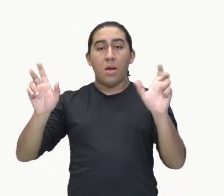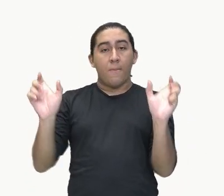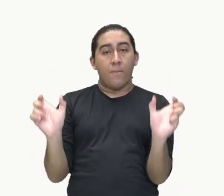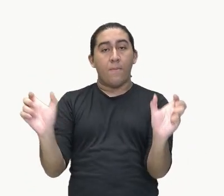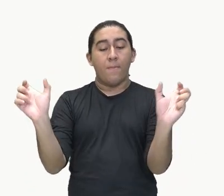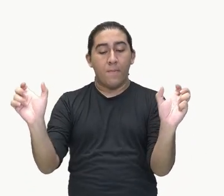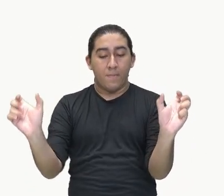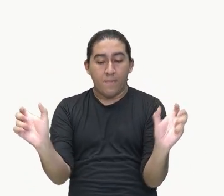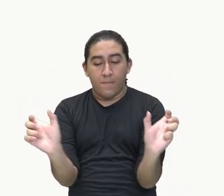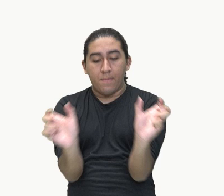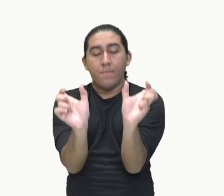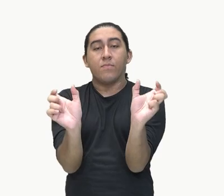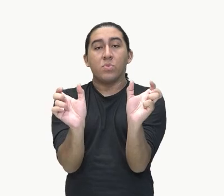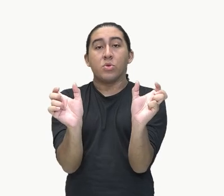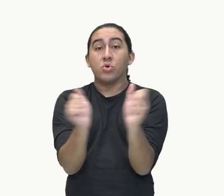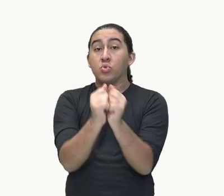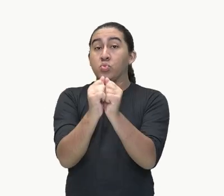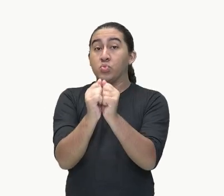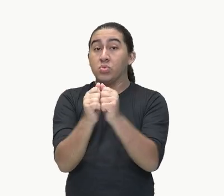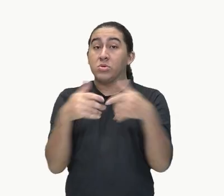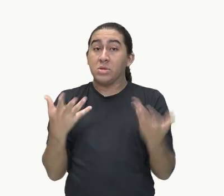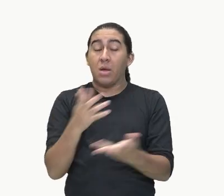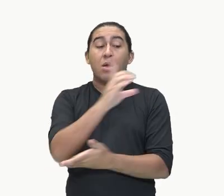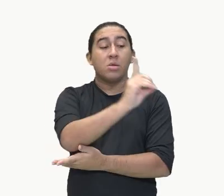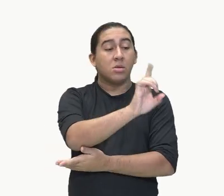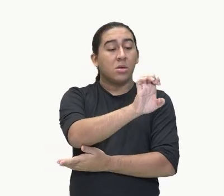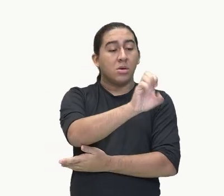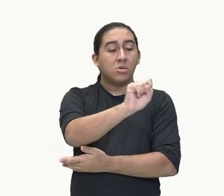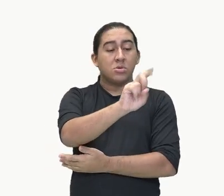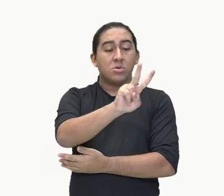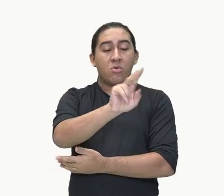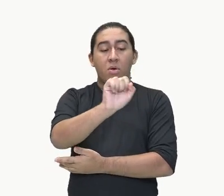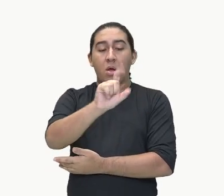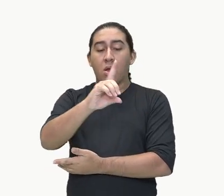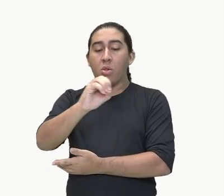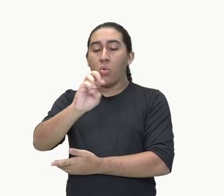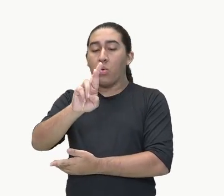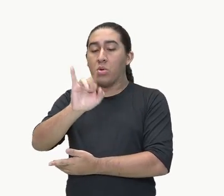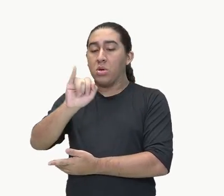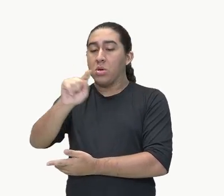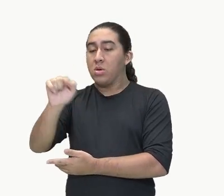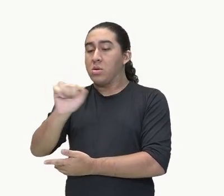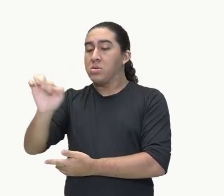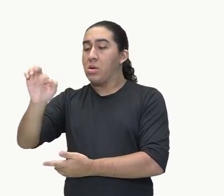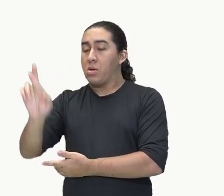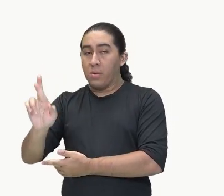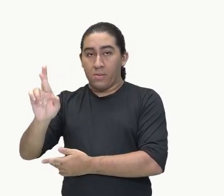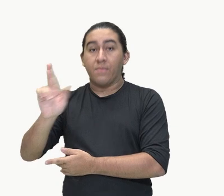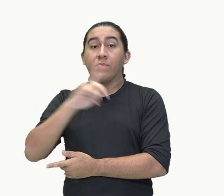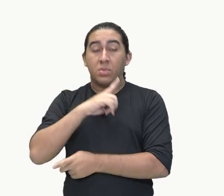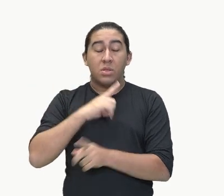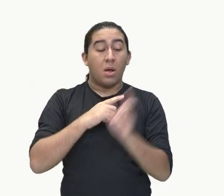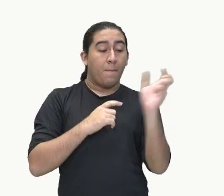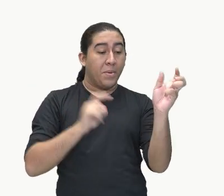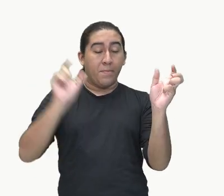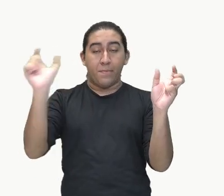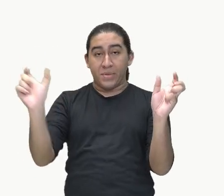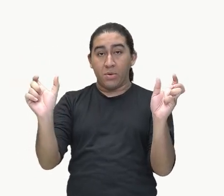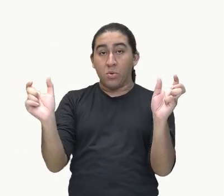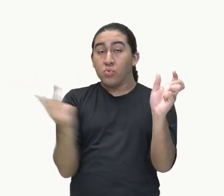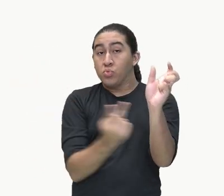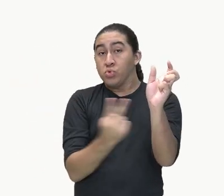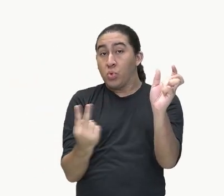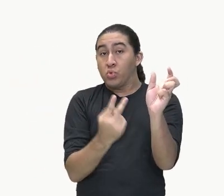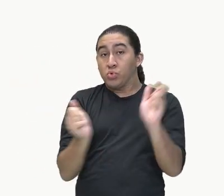de valorizar. Então, tem um desvalorizar. Tem um prefixo e um sufixo. Então,